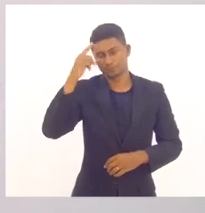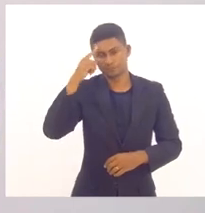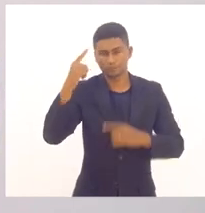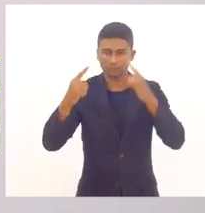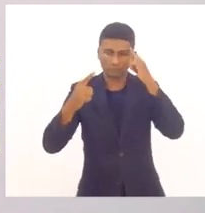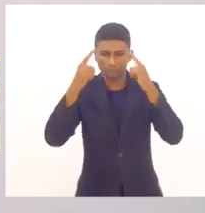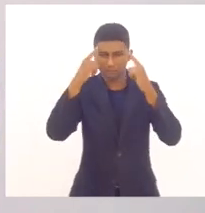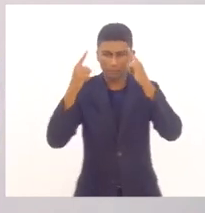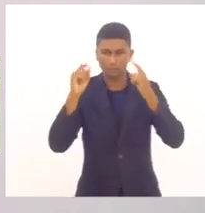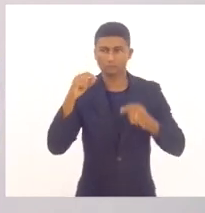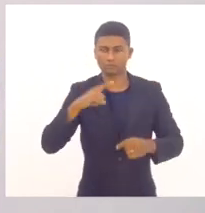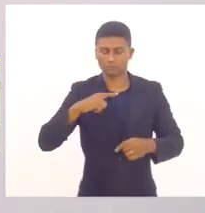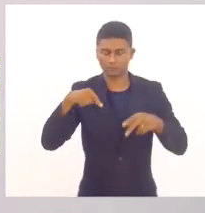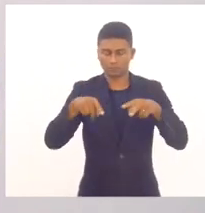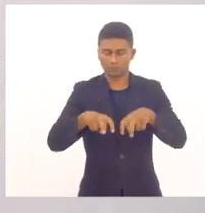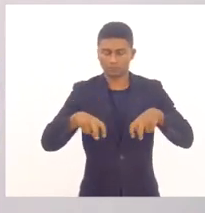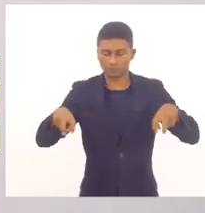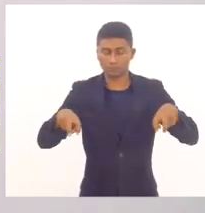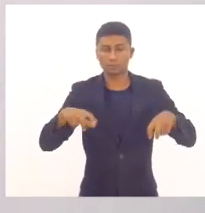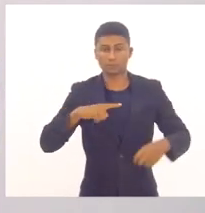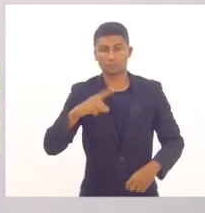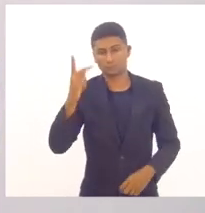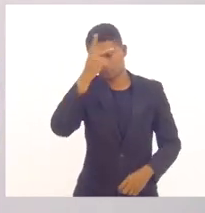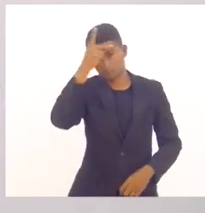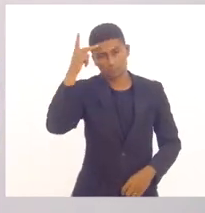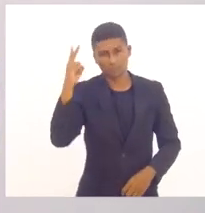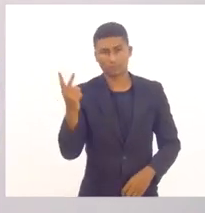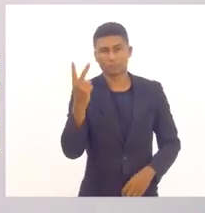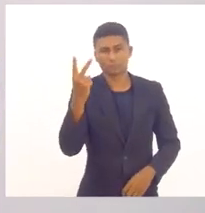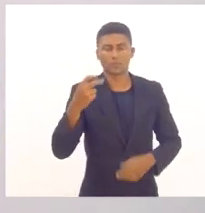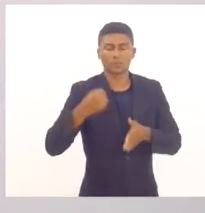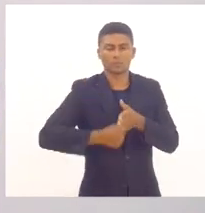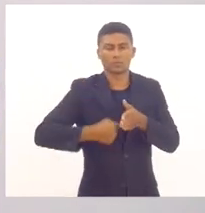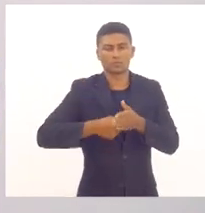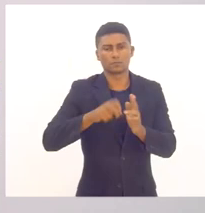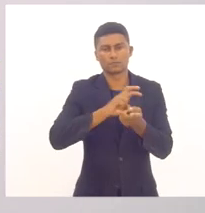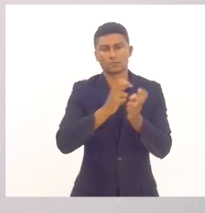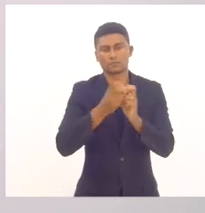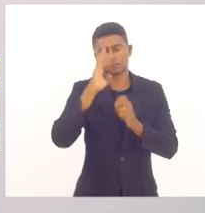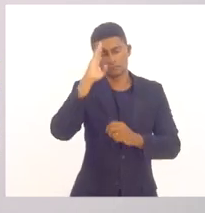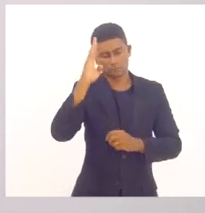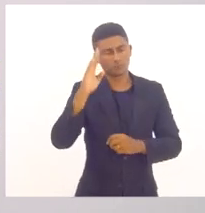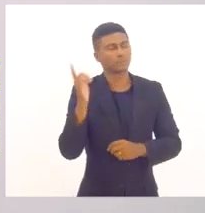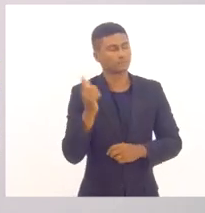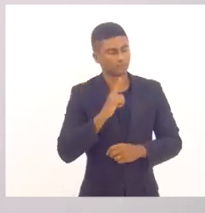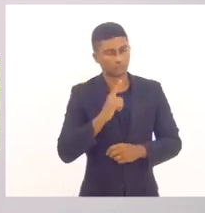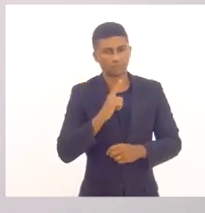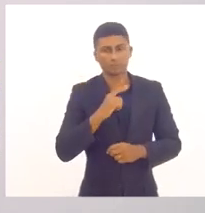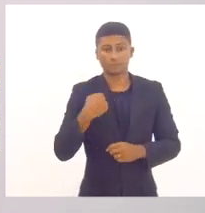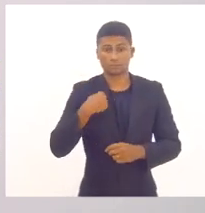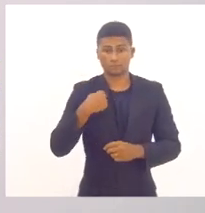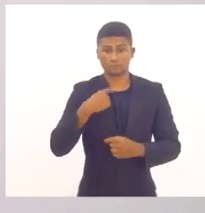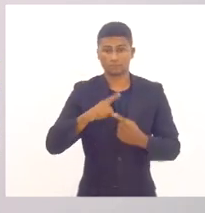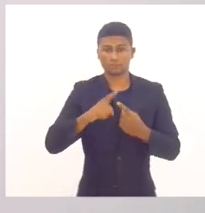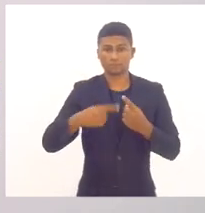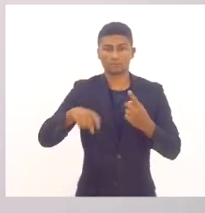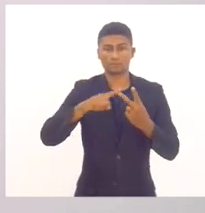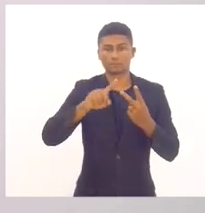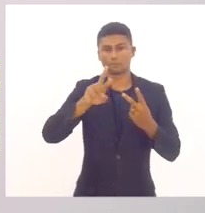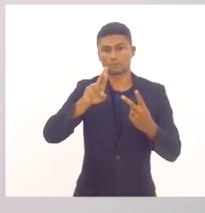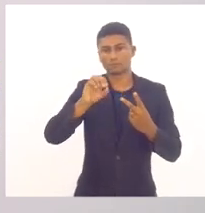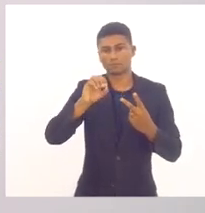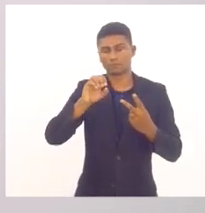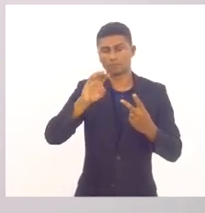nessa mesa tem duas pessoas que estão nas principais lutas da capoeira do Estado do Rio de Janeiro. Eu e o Robertinho, sentado ali